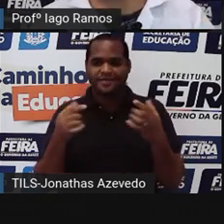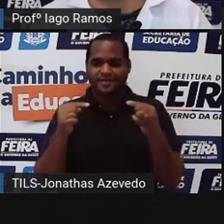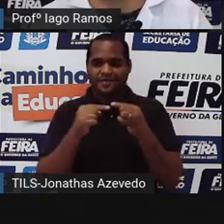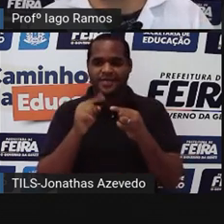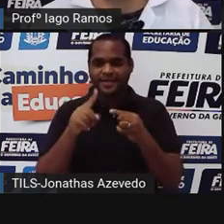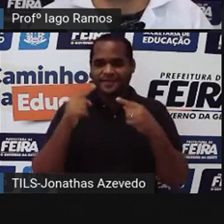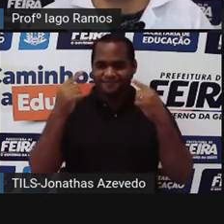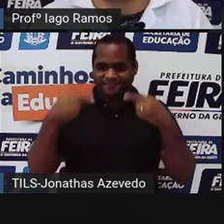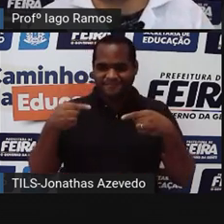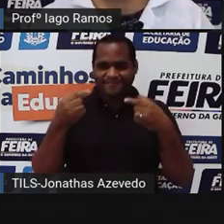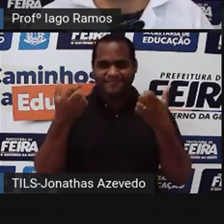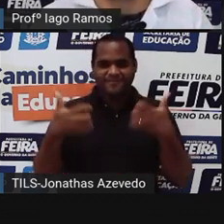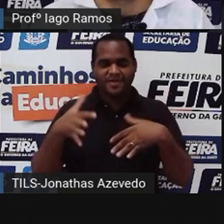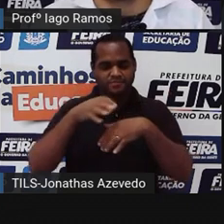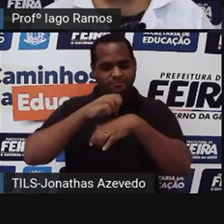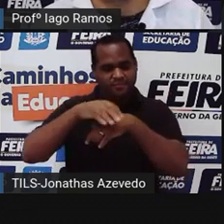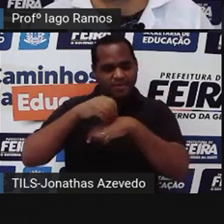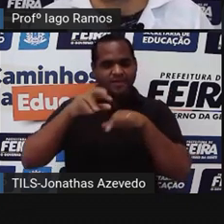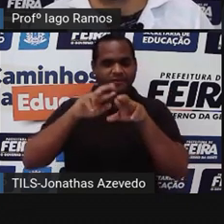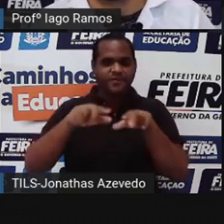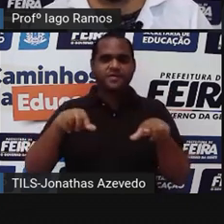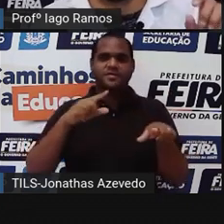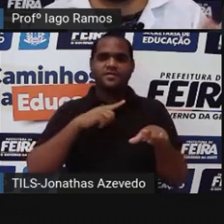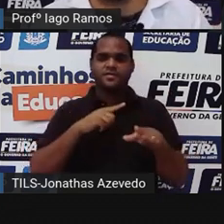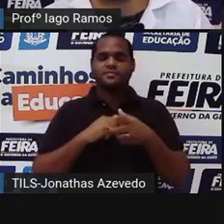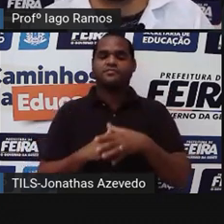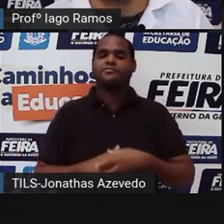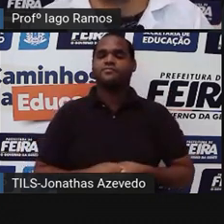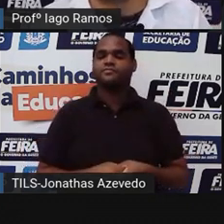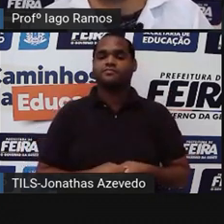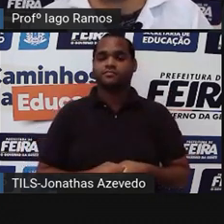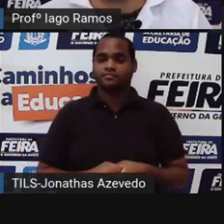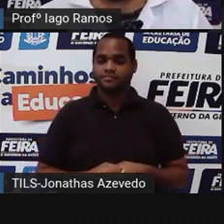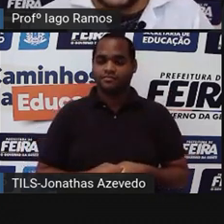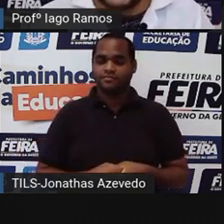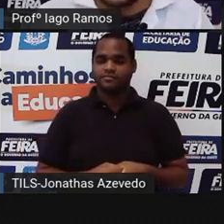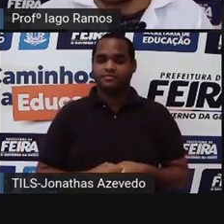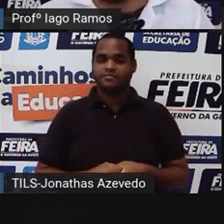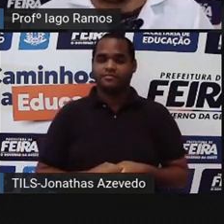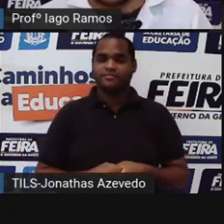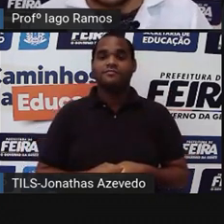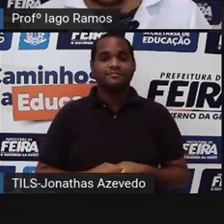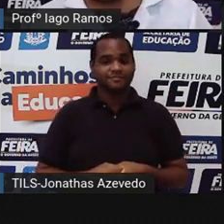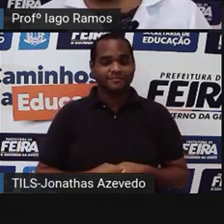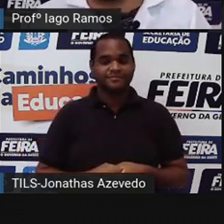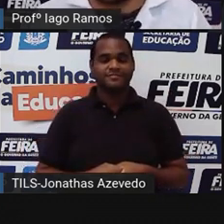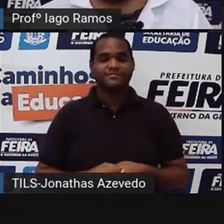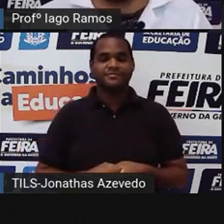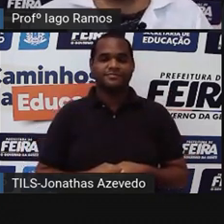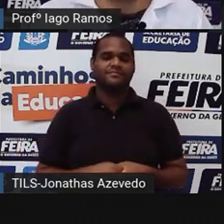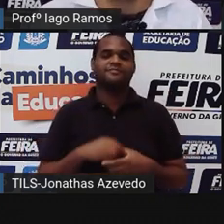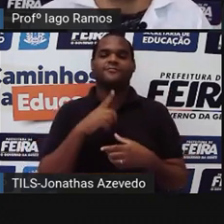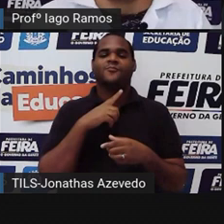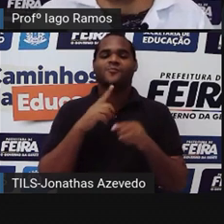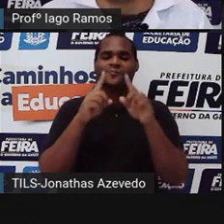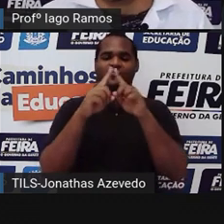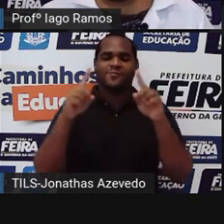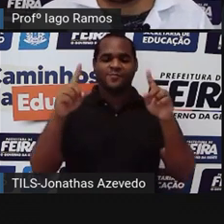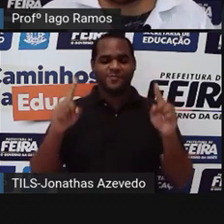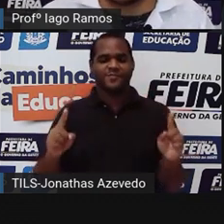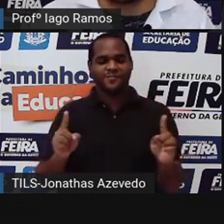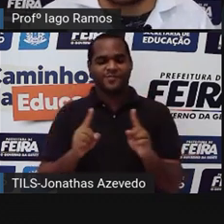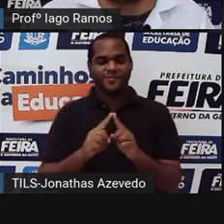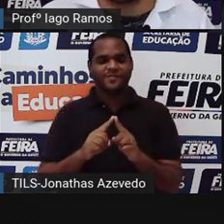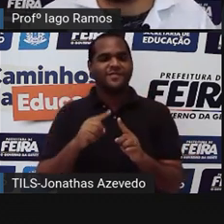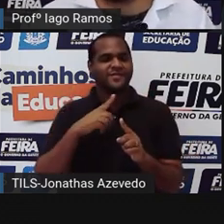daquele desafio que eu trouxe para você, tá bom? A gente só precisa lembrar que a área de um retângulo é a